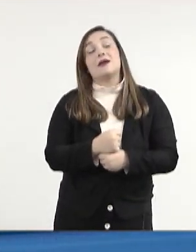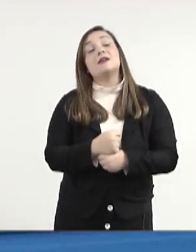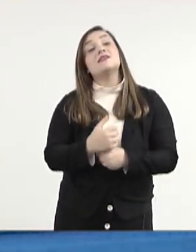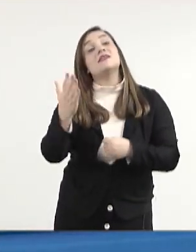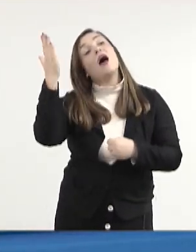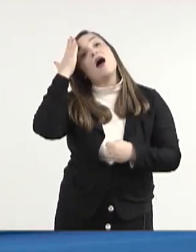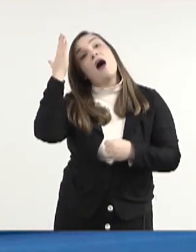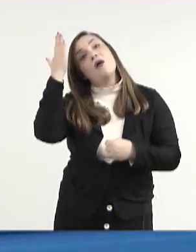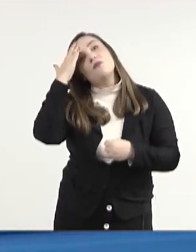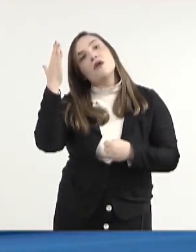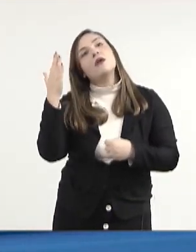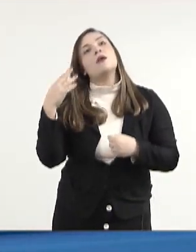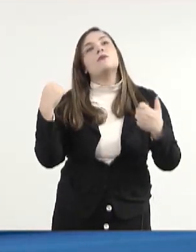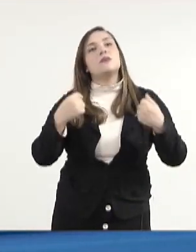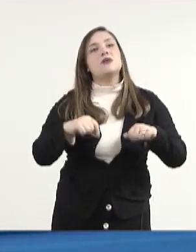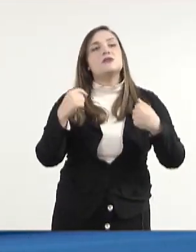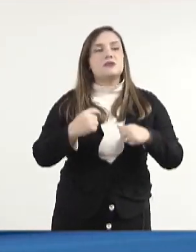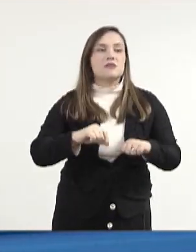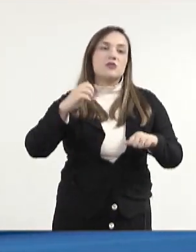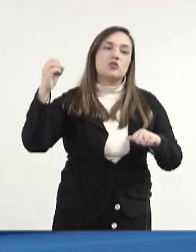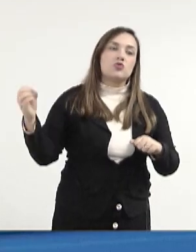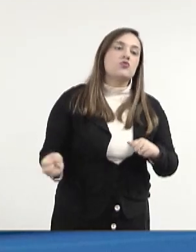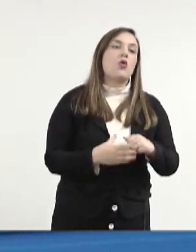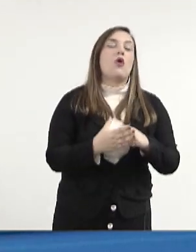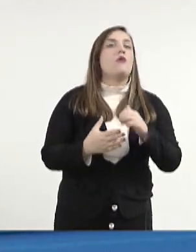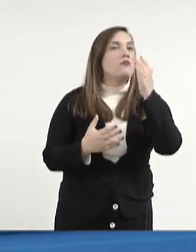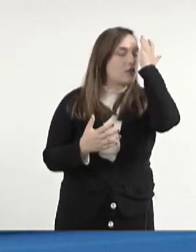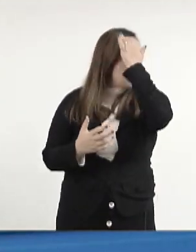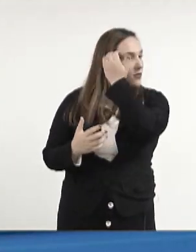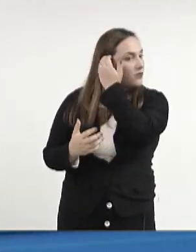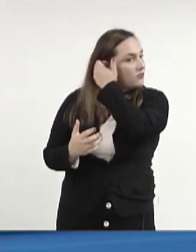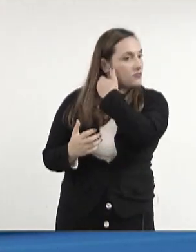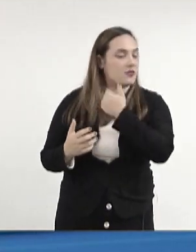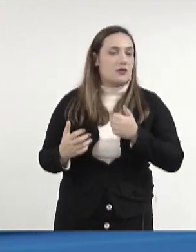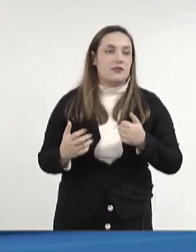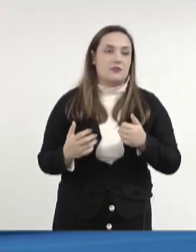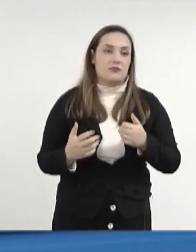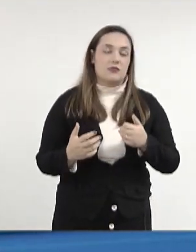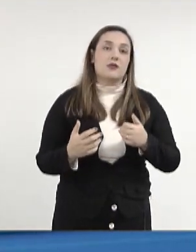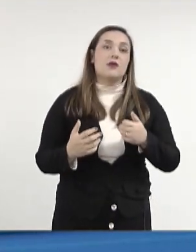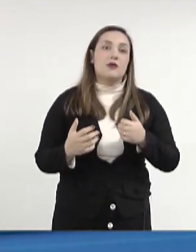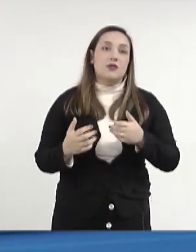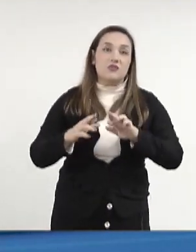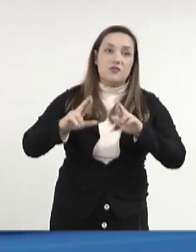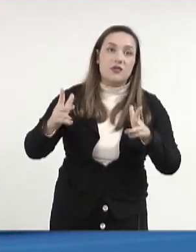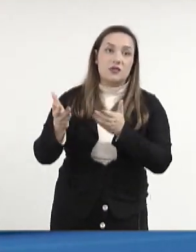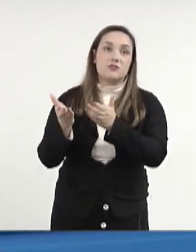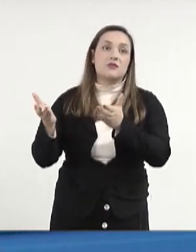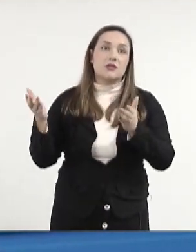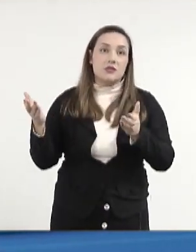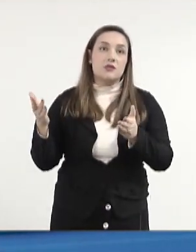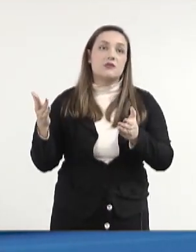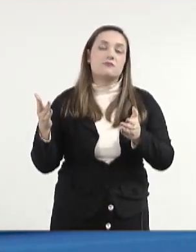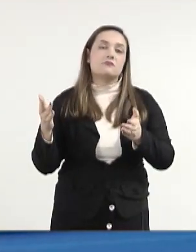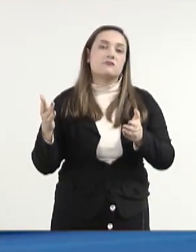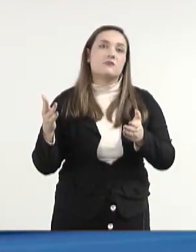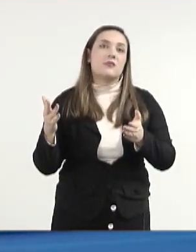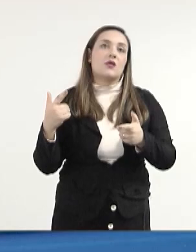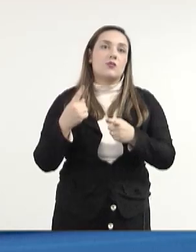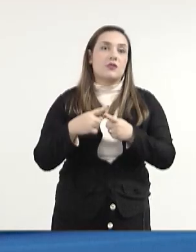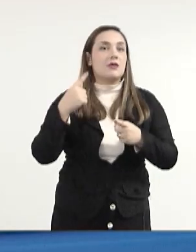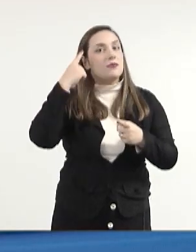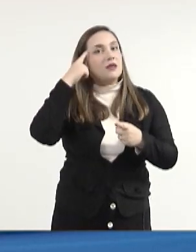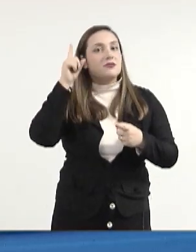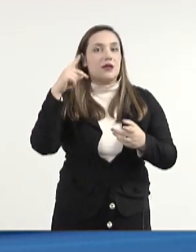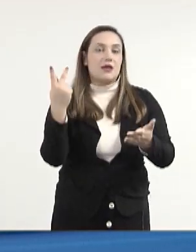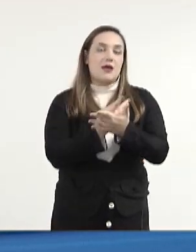deva ter um outro tipo de solução que não a repactuação, porque entende que é ilegal